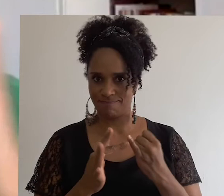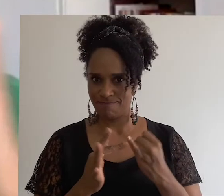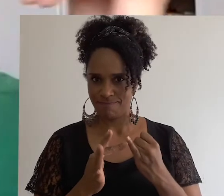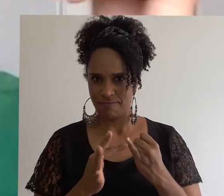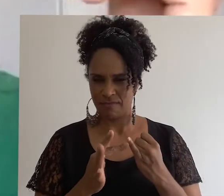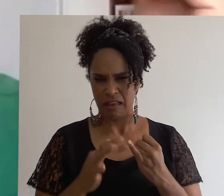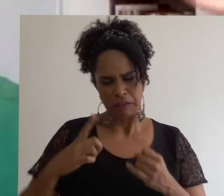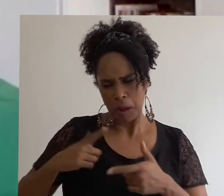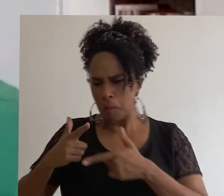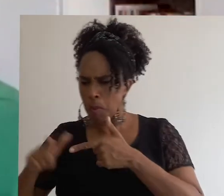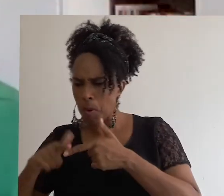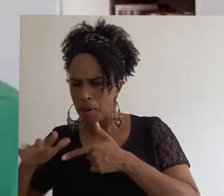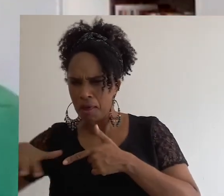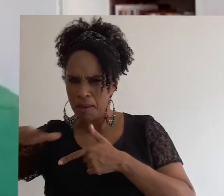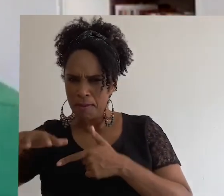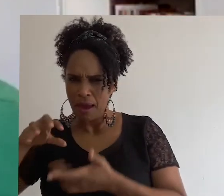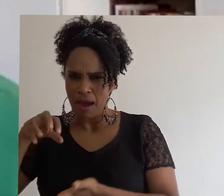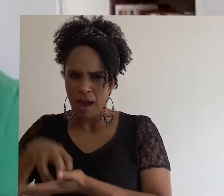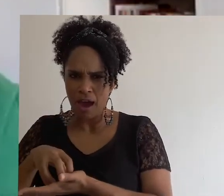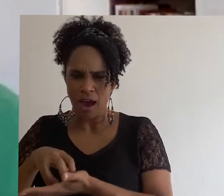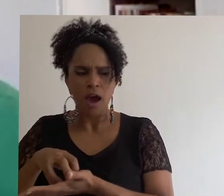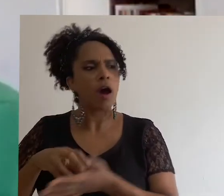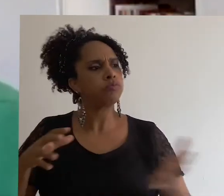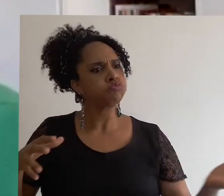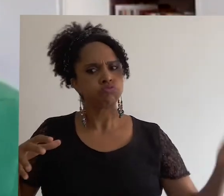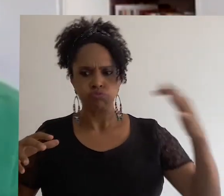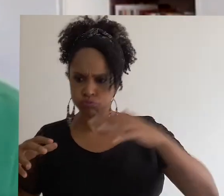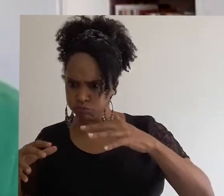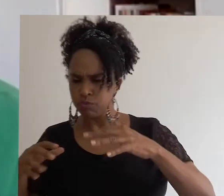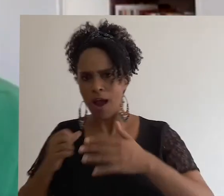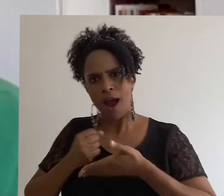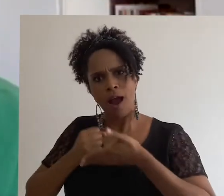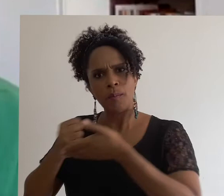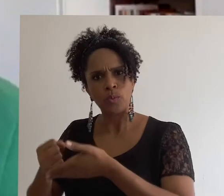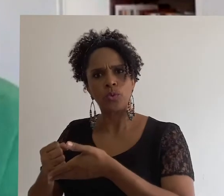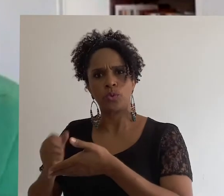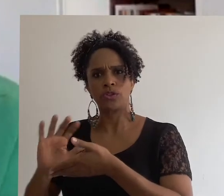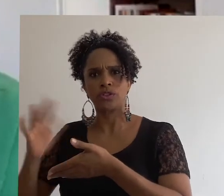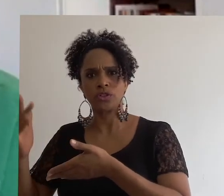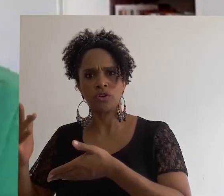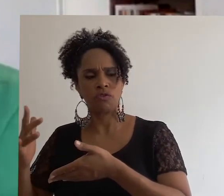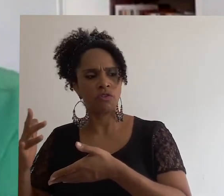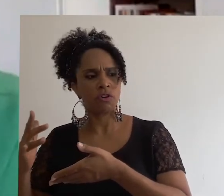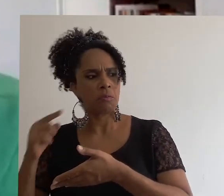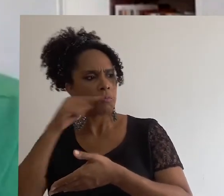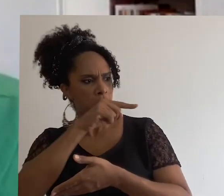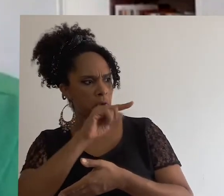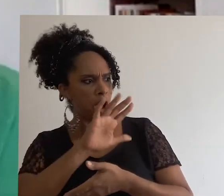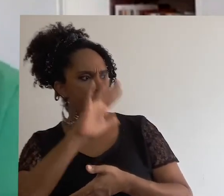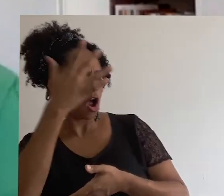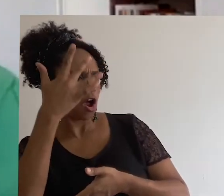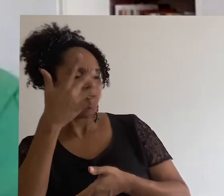Se temos um problema em uma área, todos nós temos problemas. Se temos uma